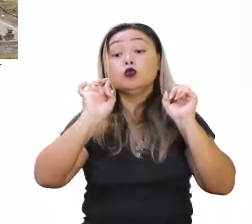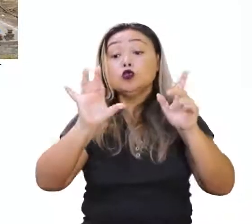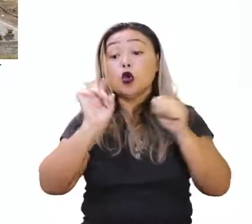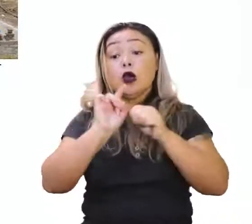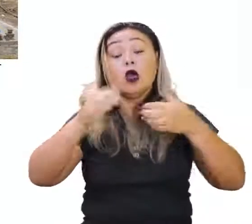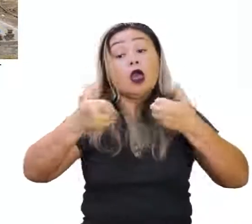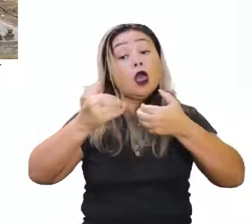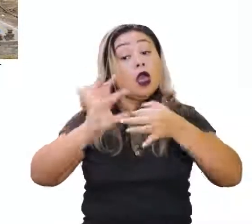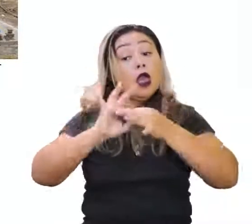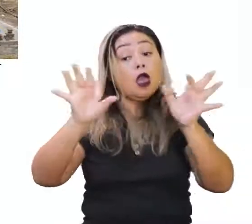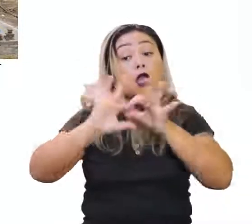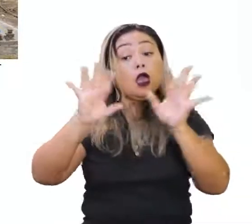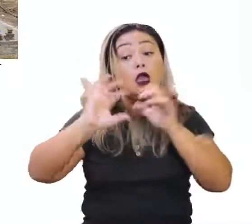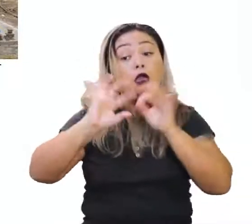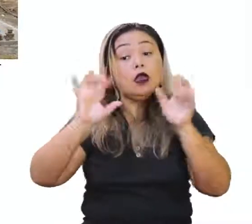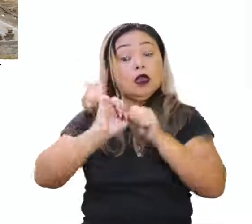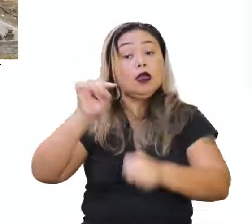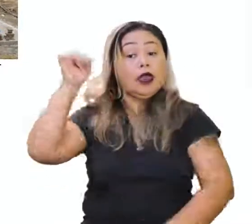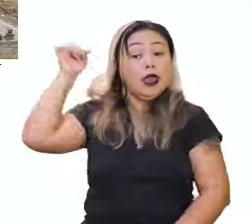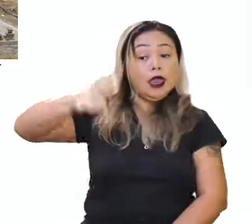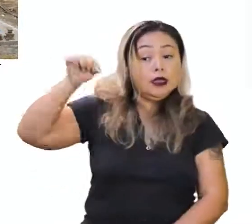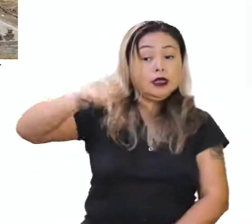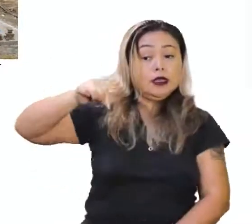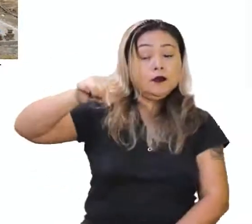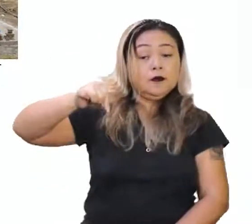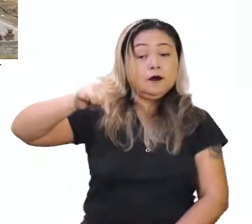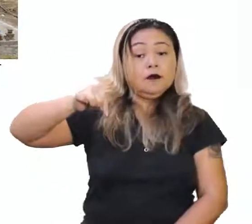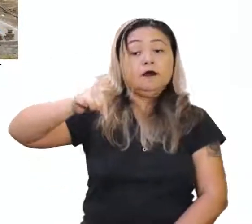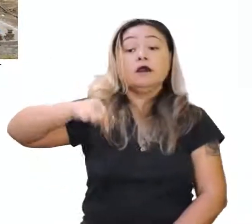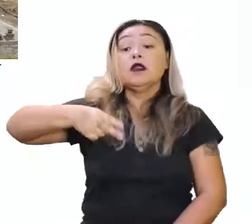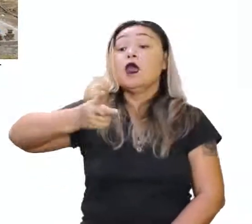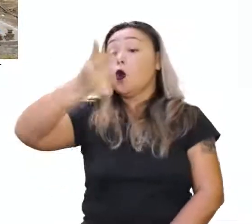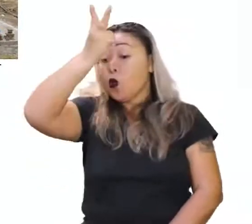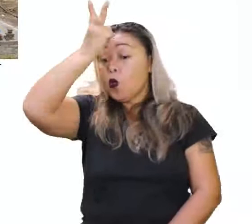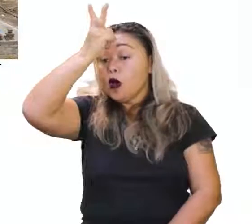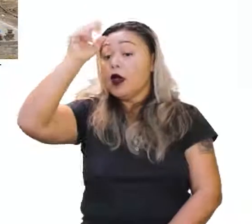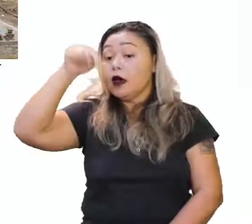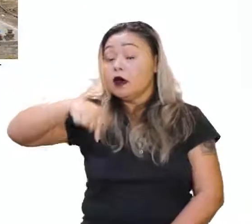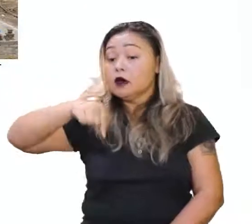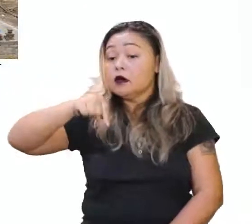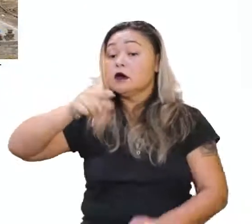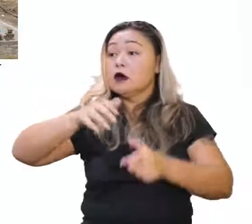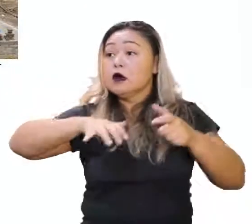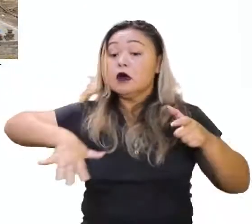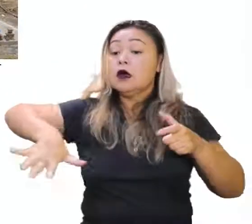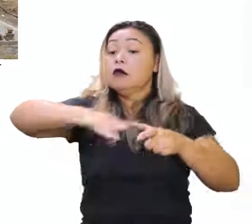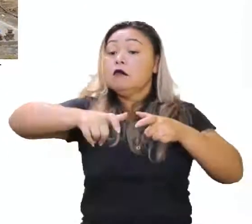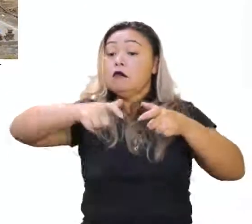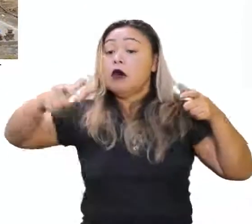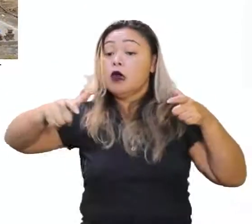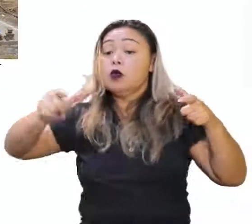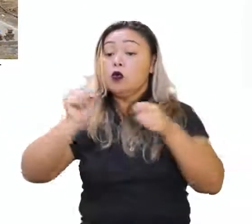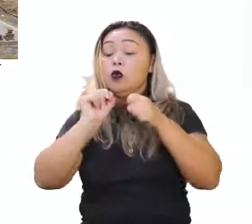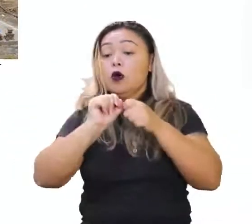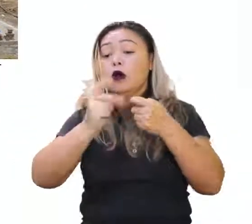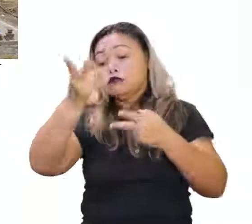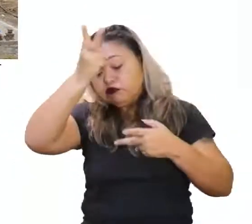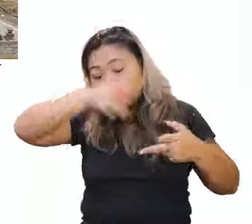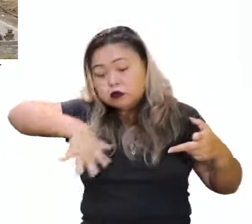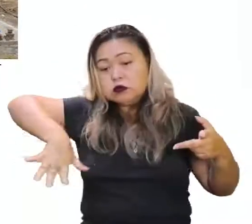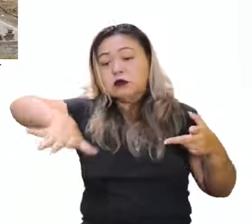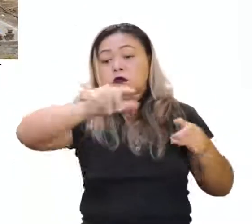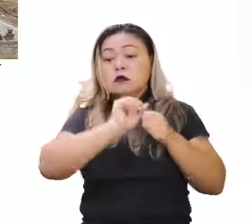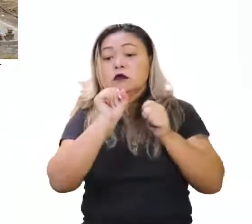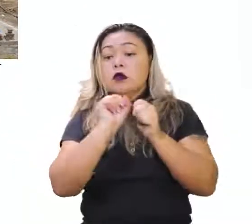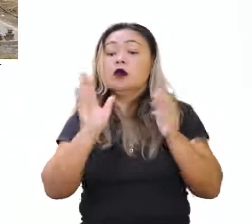extensivo. Só extensivo. Esse aqui, como os caprinos, na grande maioria, nós vemos sistema,